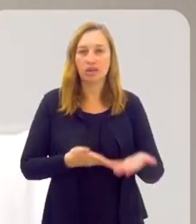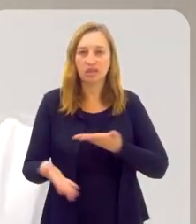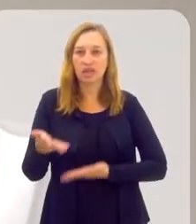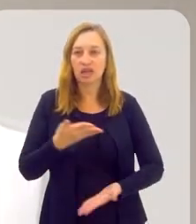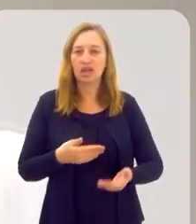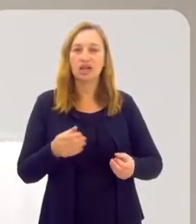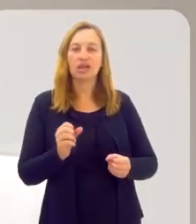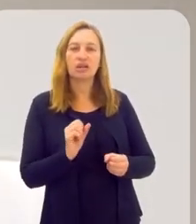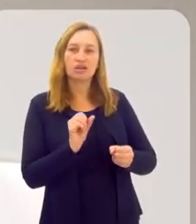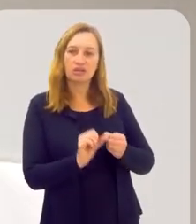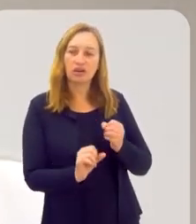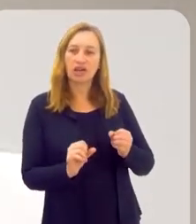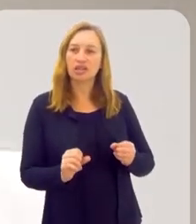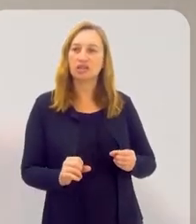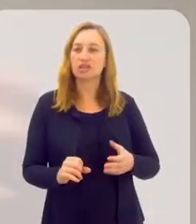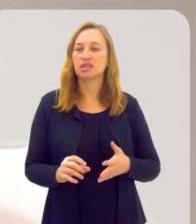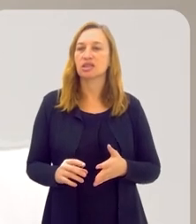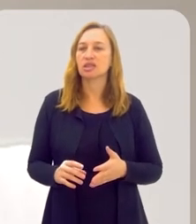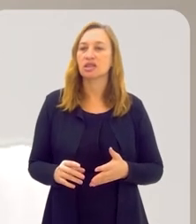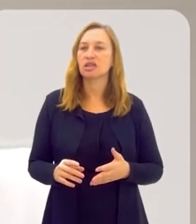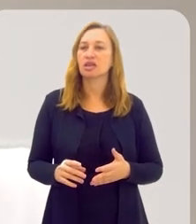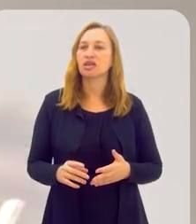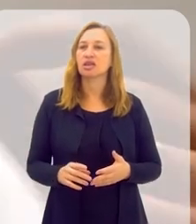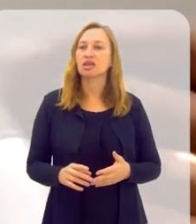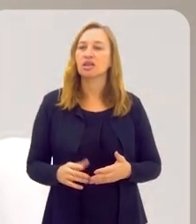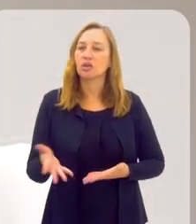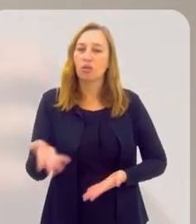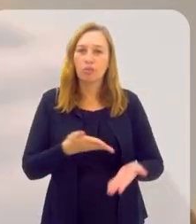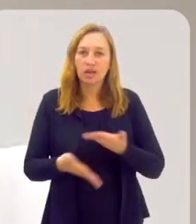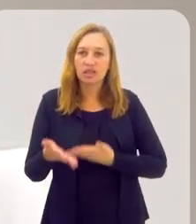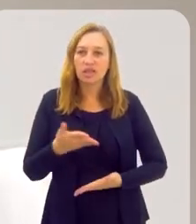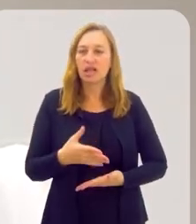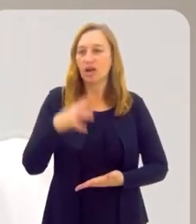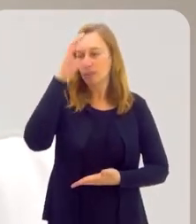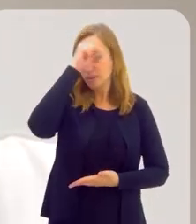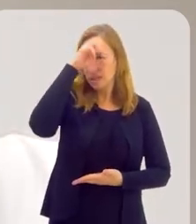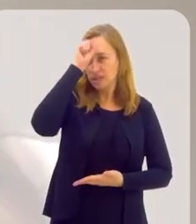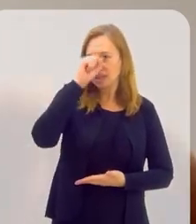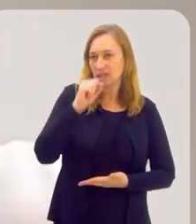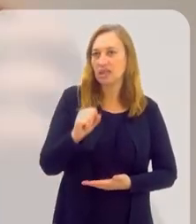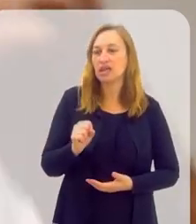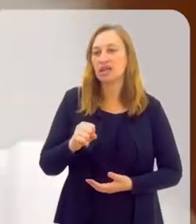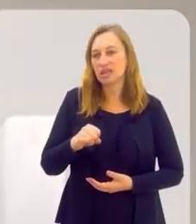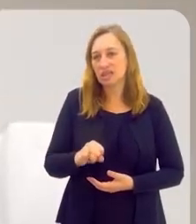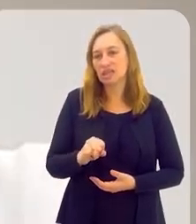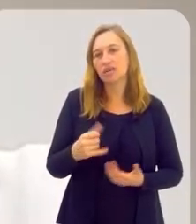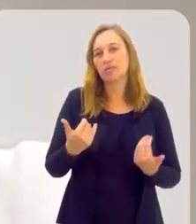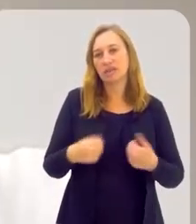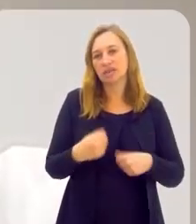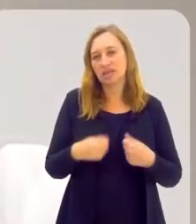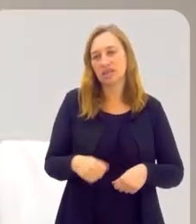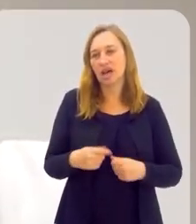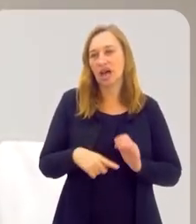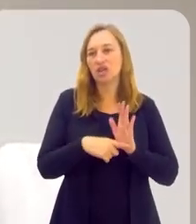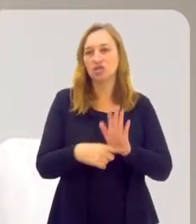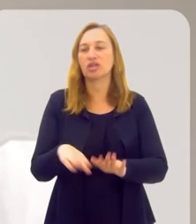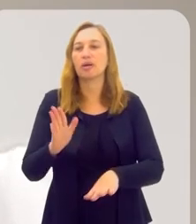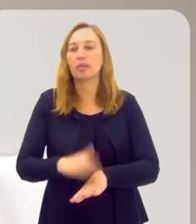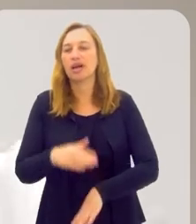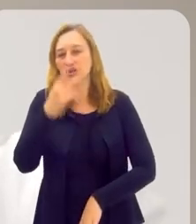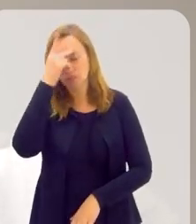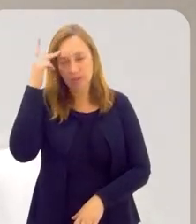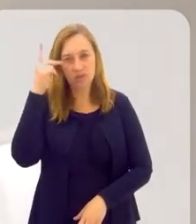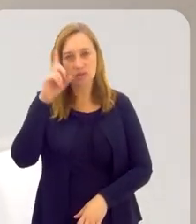fazem, a ouvir aquilo que nós fazemos. E se o nosso contributo puder servir para mais uma pessoa chegar